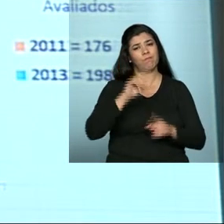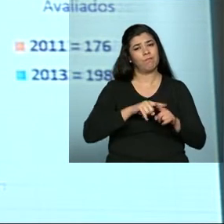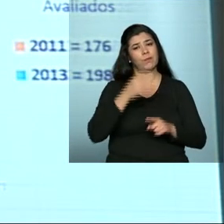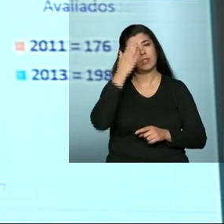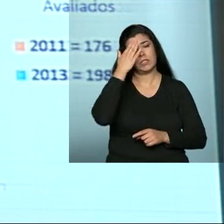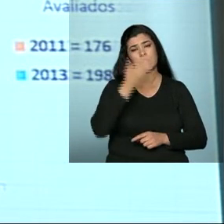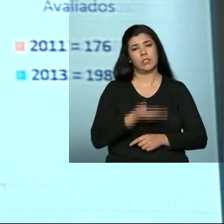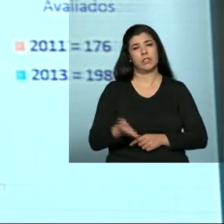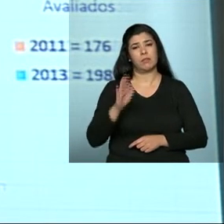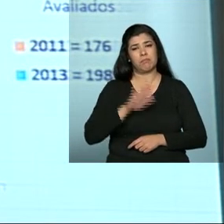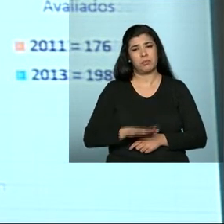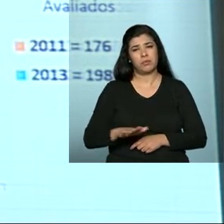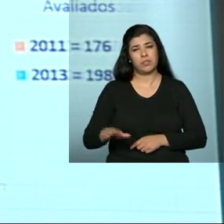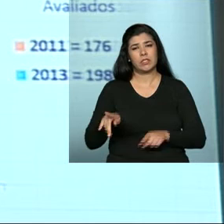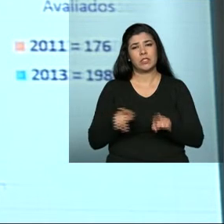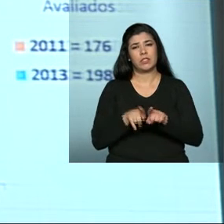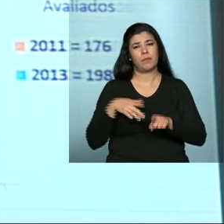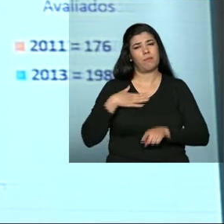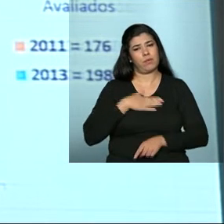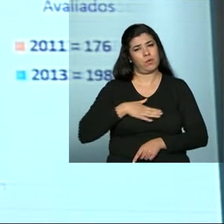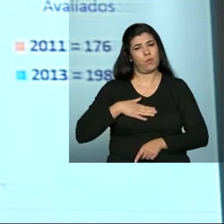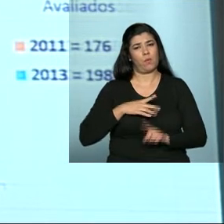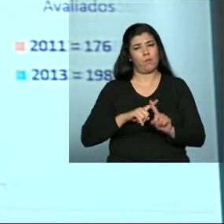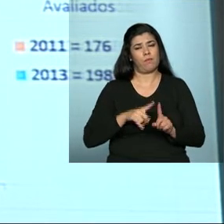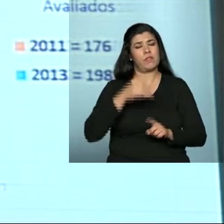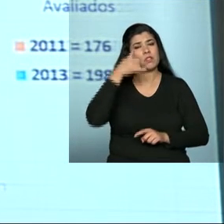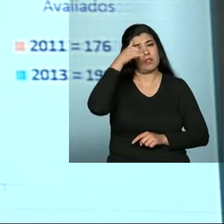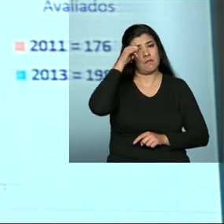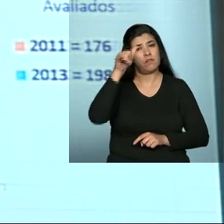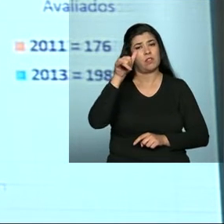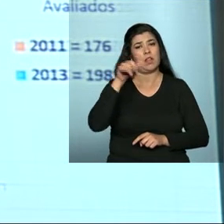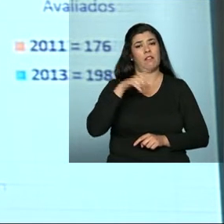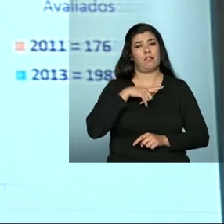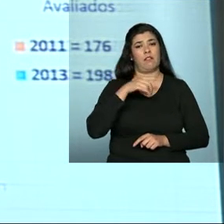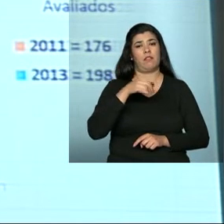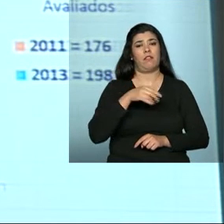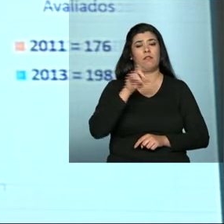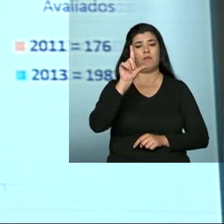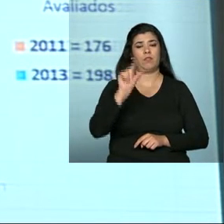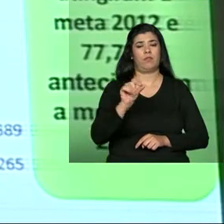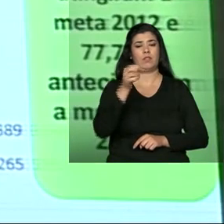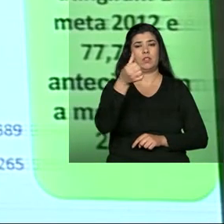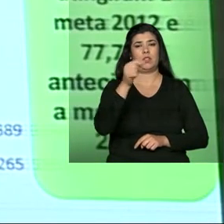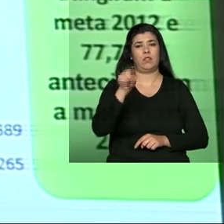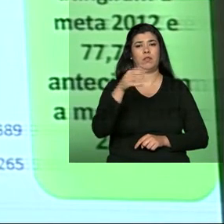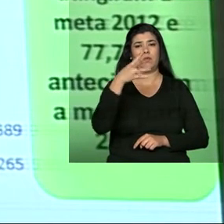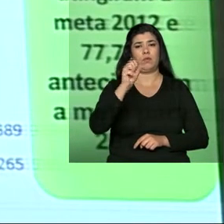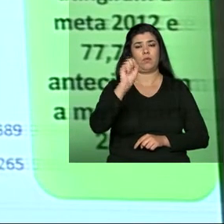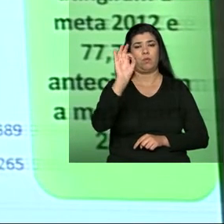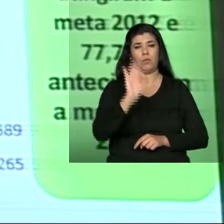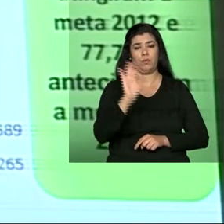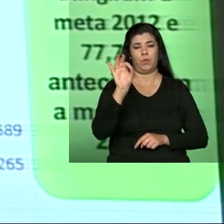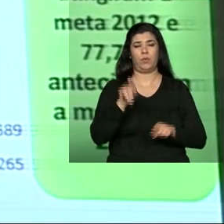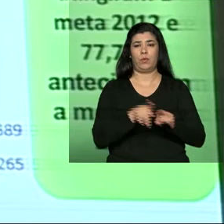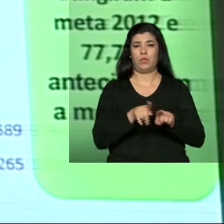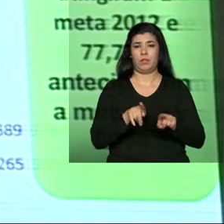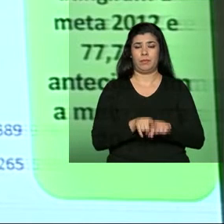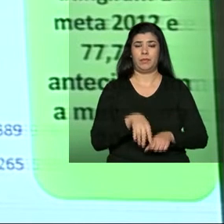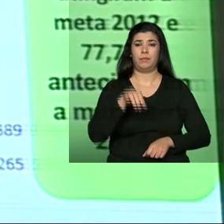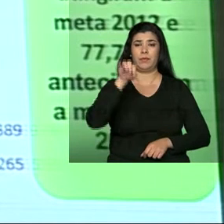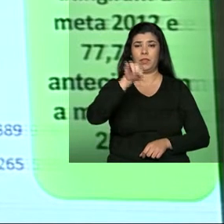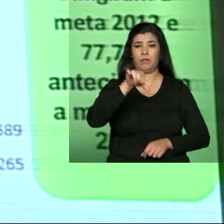crianças, também houve a redução de 6,48%, próximo.